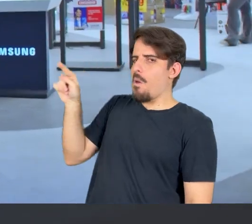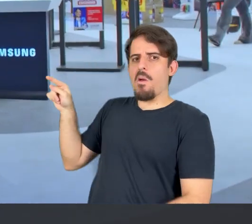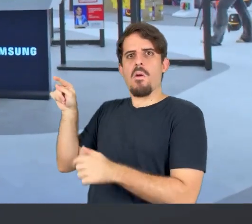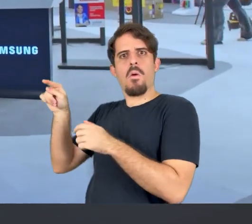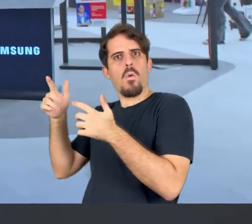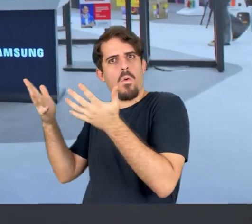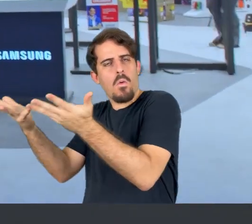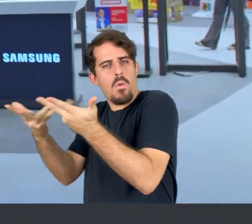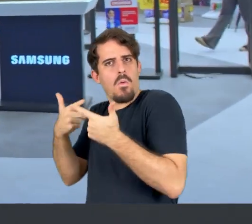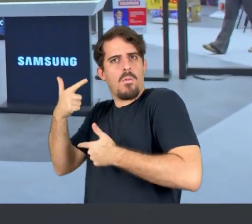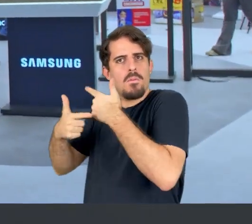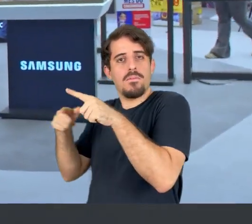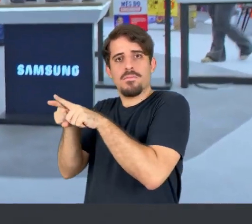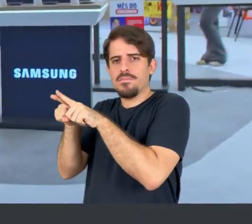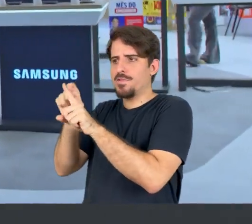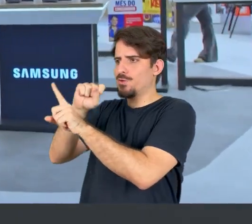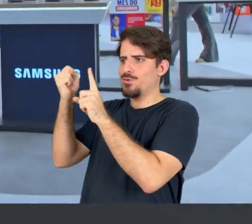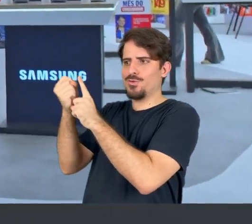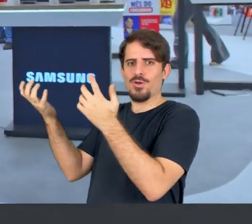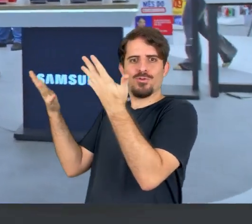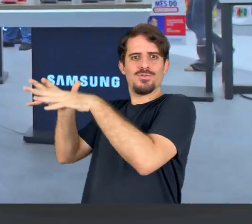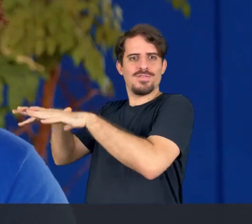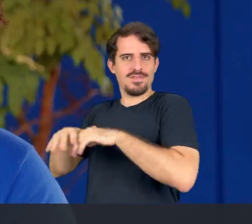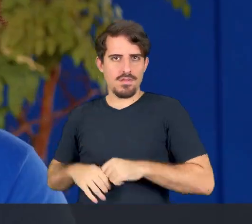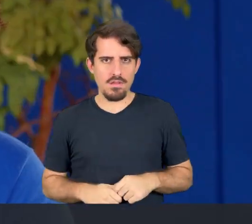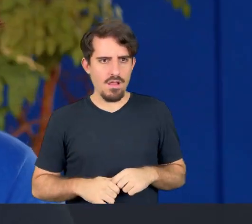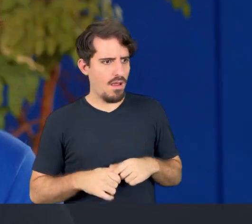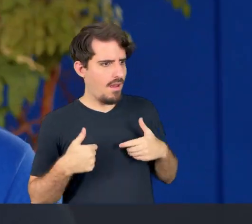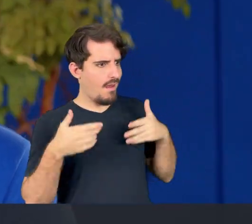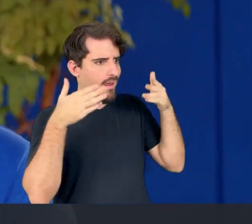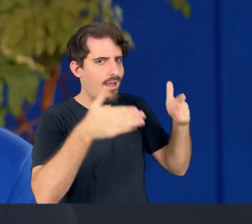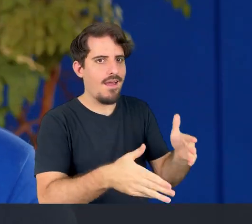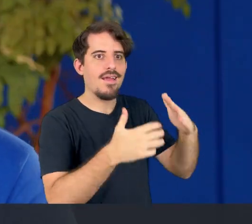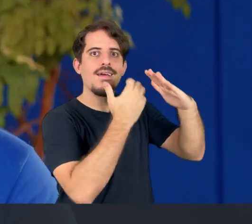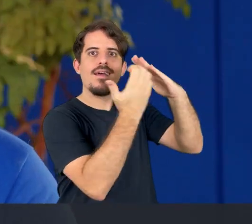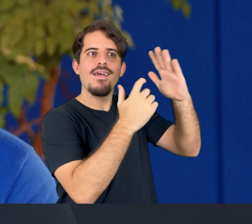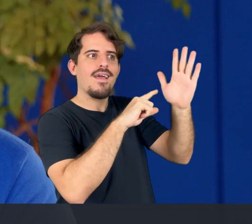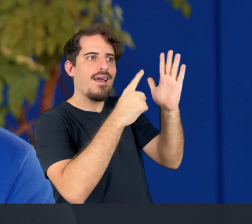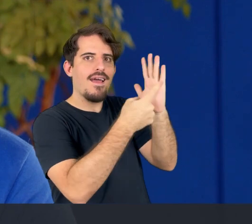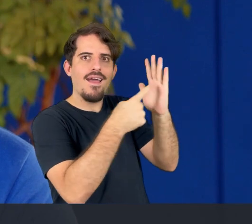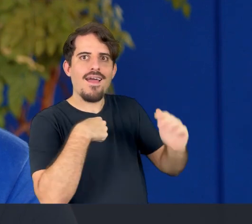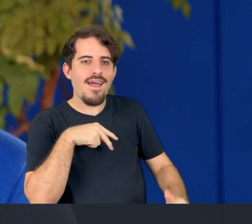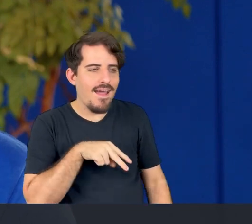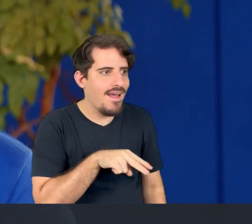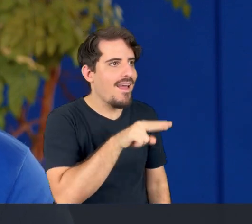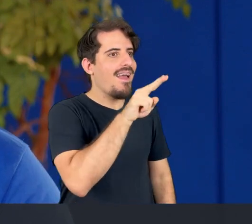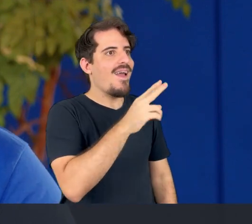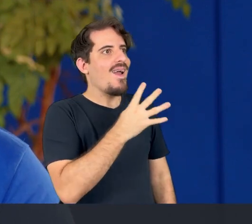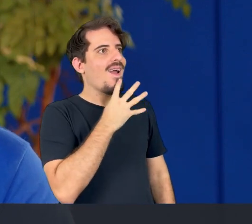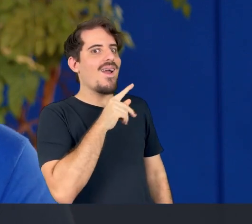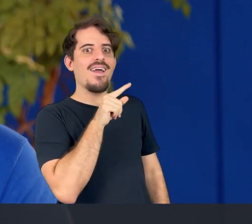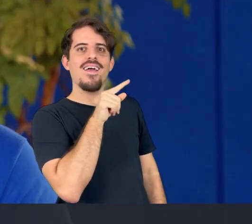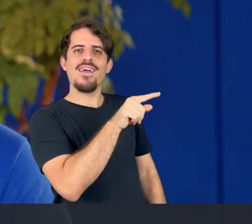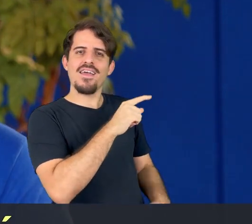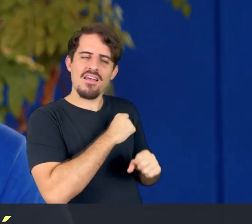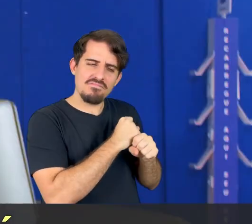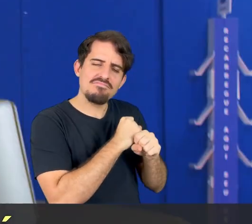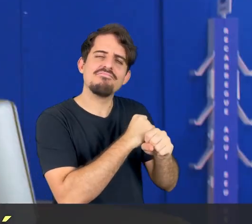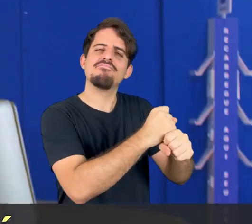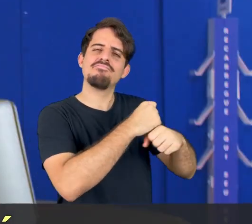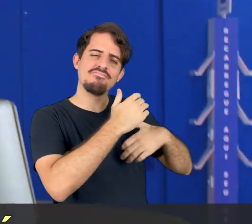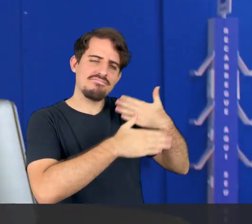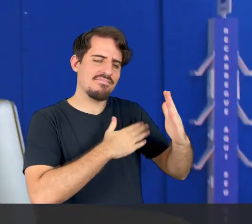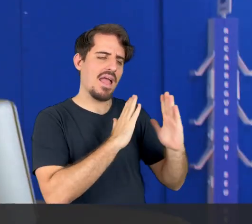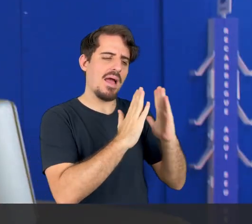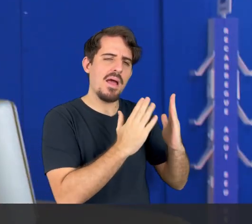fazendo, né, um trabalho ímpar, né, de inclusão social, e a gente chegou a conhecer a Handtalk já faz